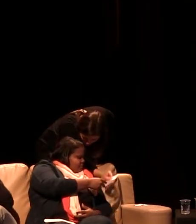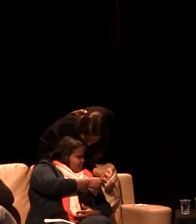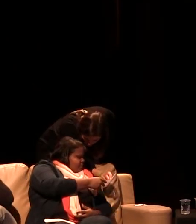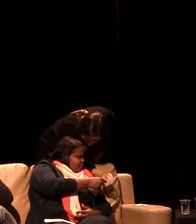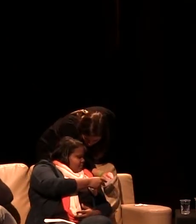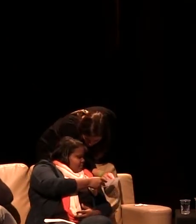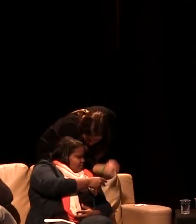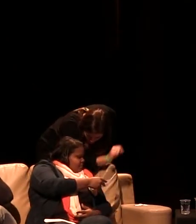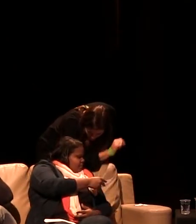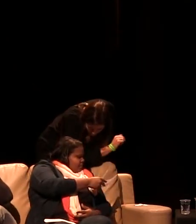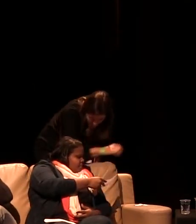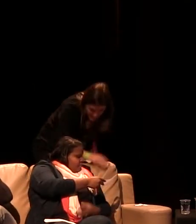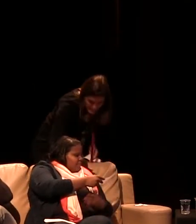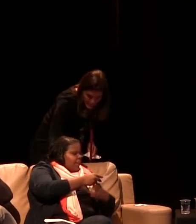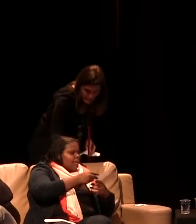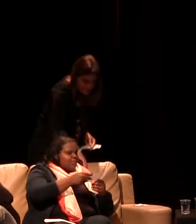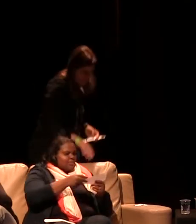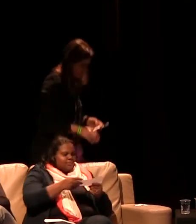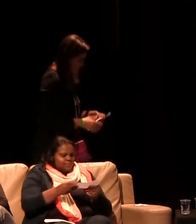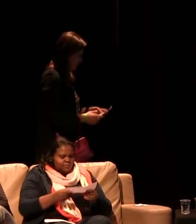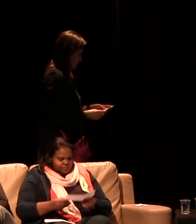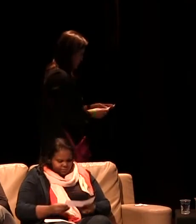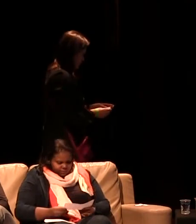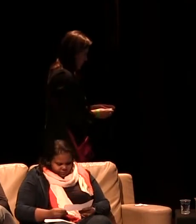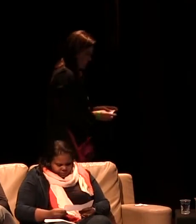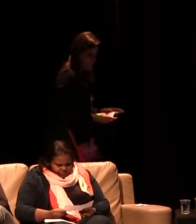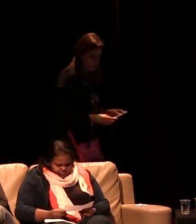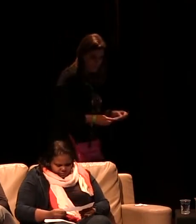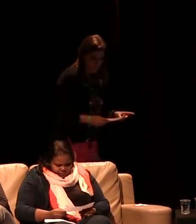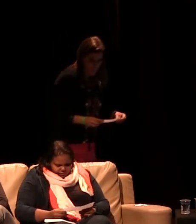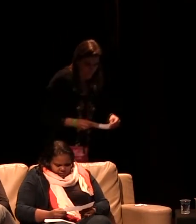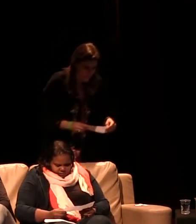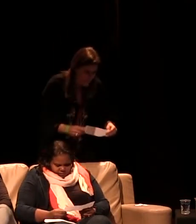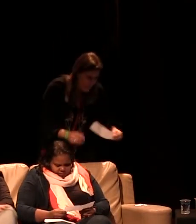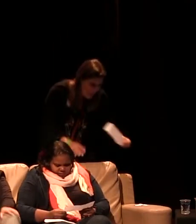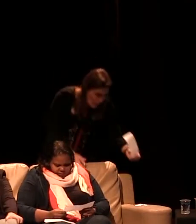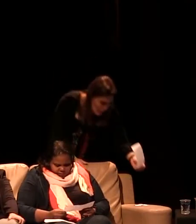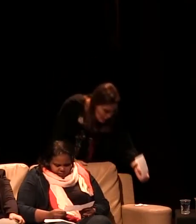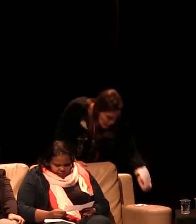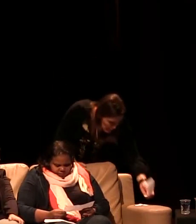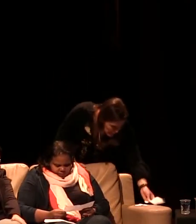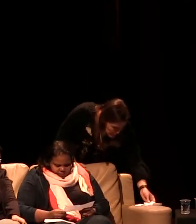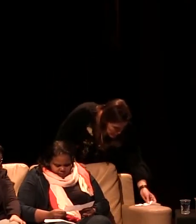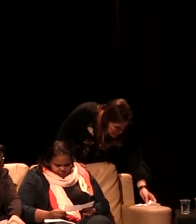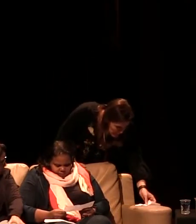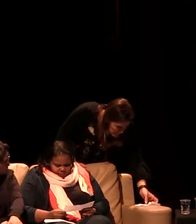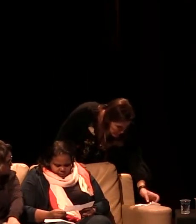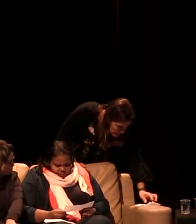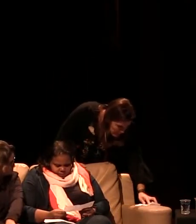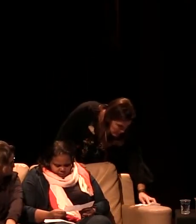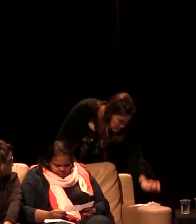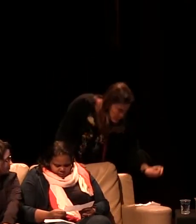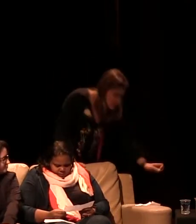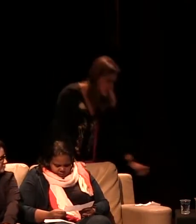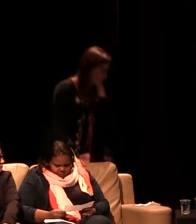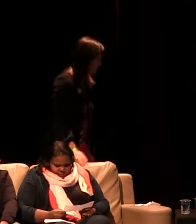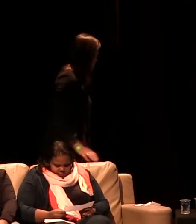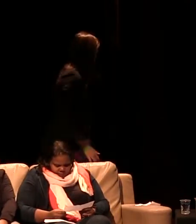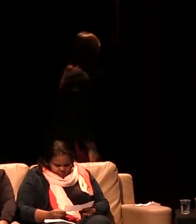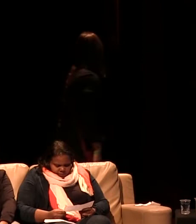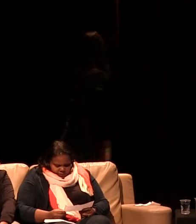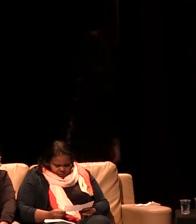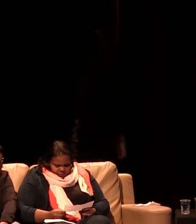a partir do sexto ano as classes são ingovernáveis, não é? Então, vocês trazem uma escola de